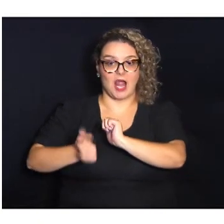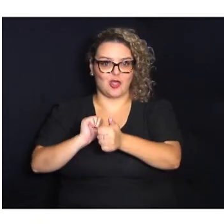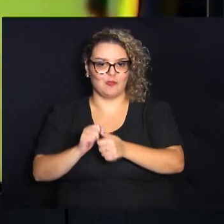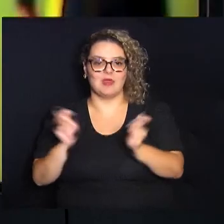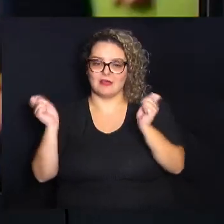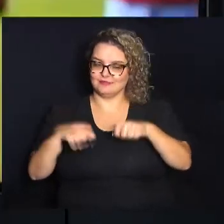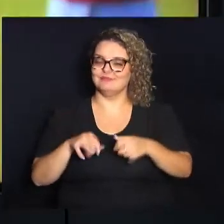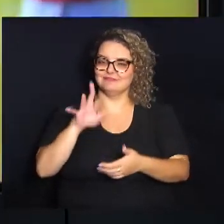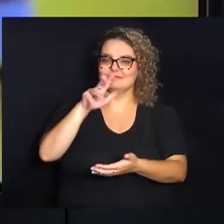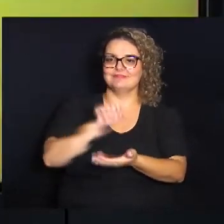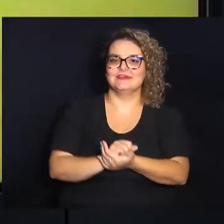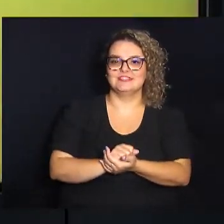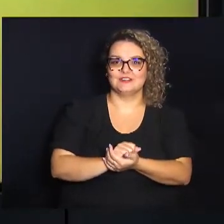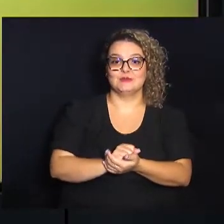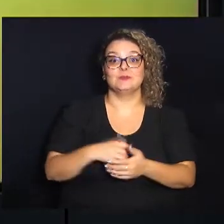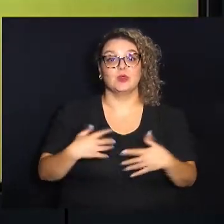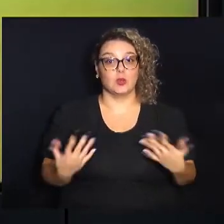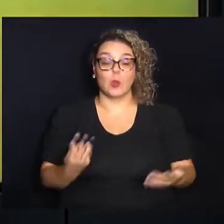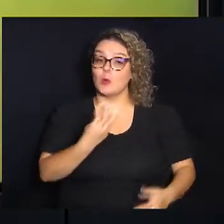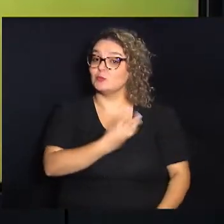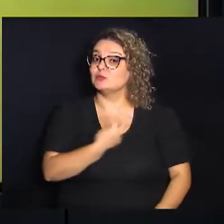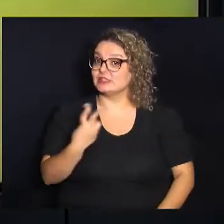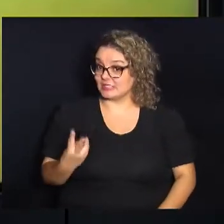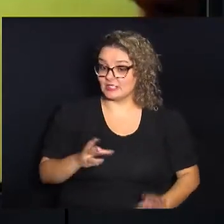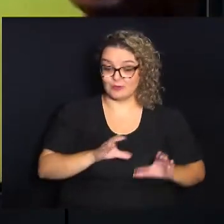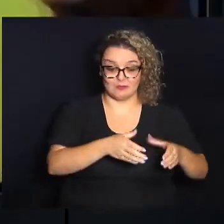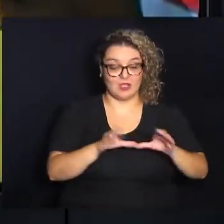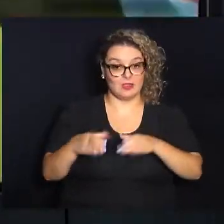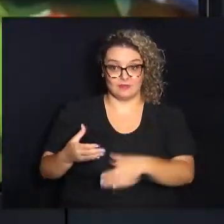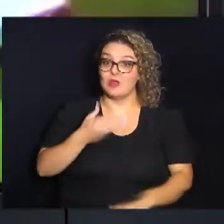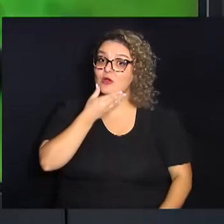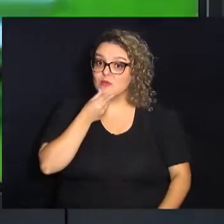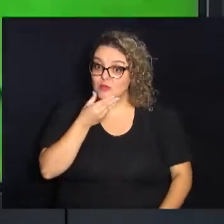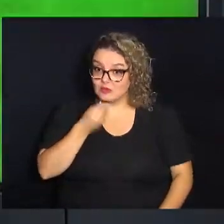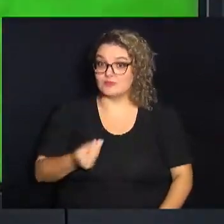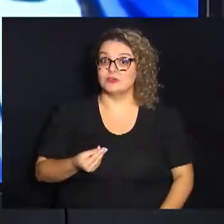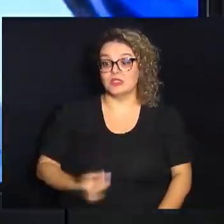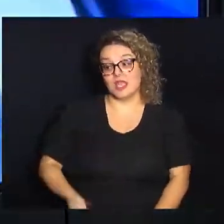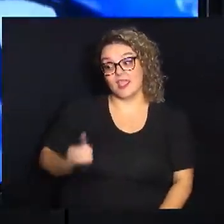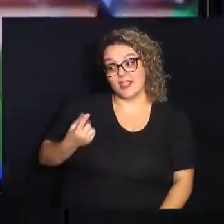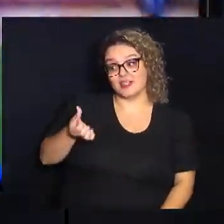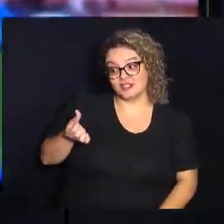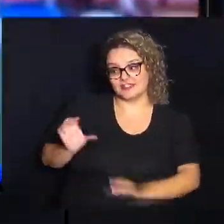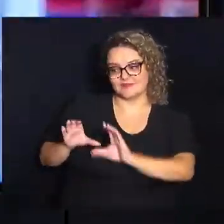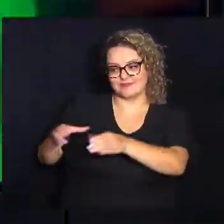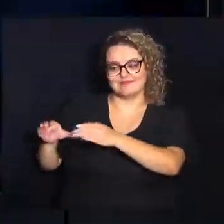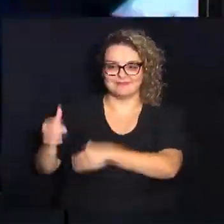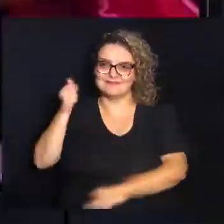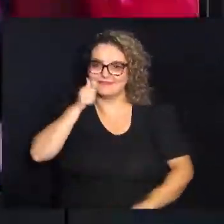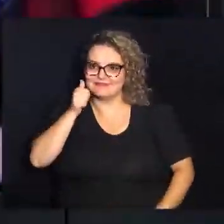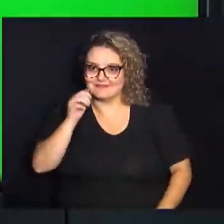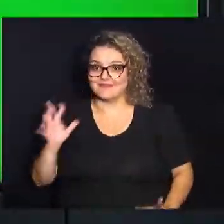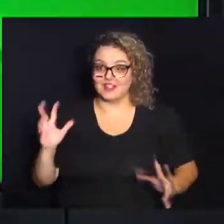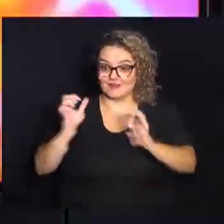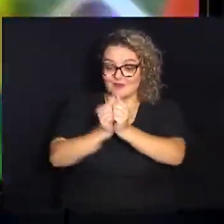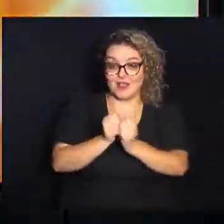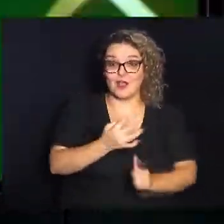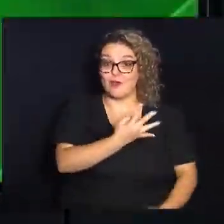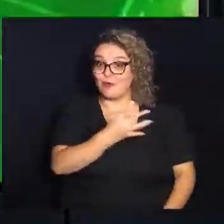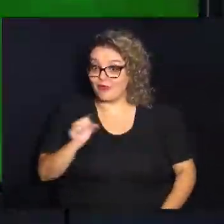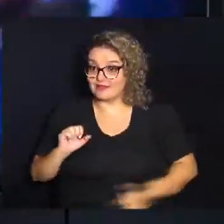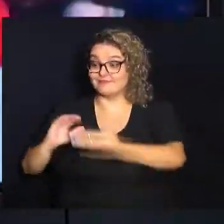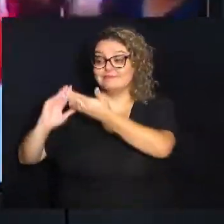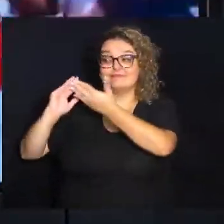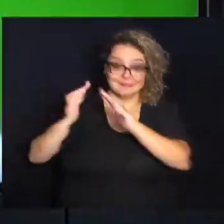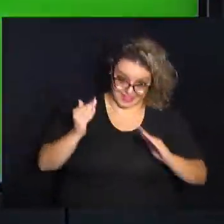o cadastro. Com 32 times no masculino e 16 no feminino, a disputa vai reunir 48 favelas.